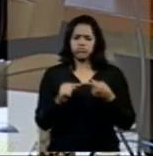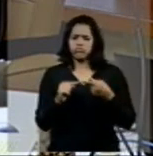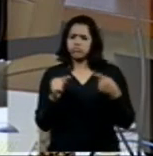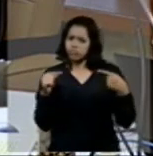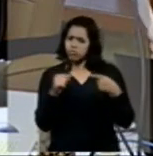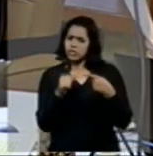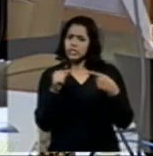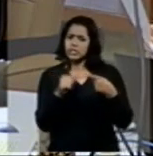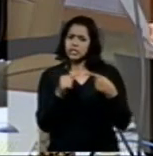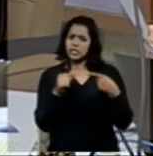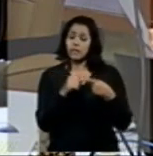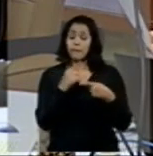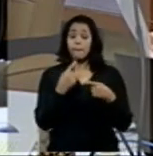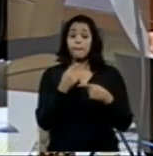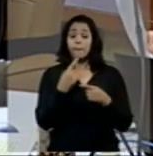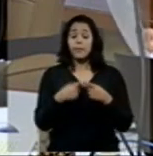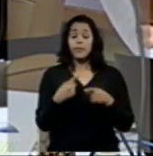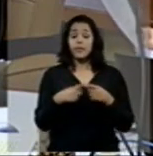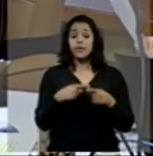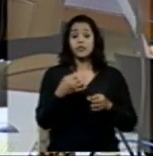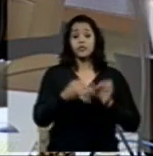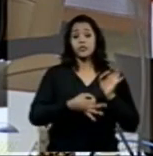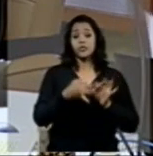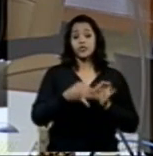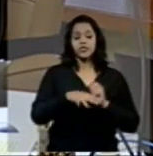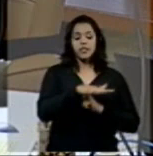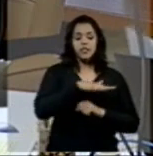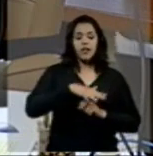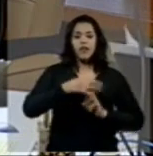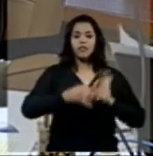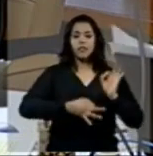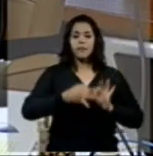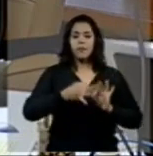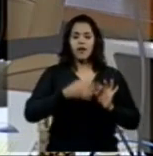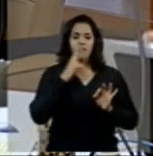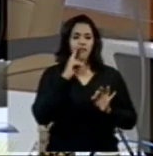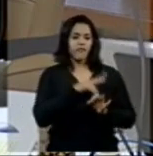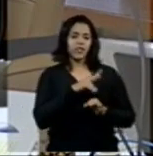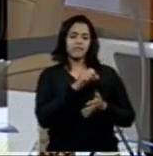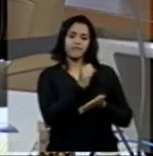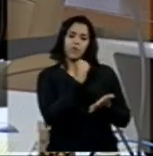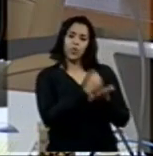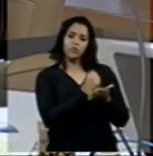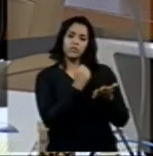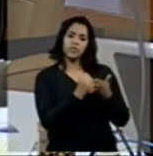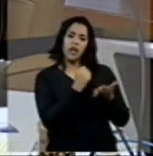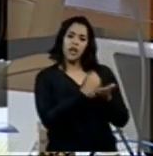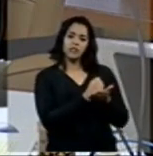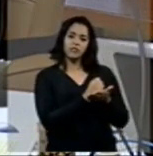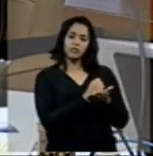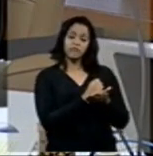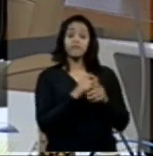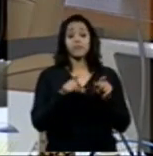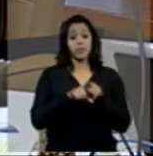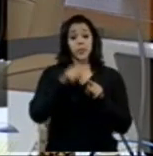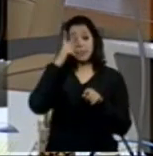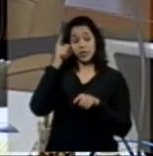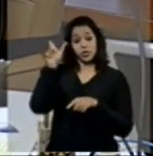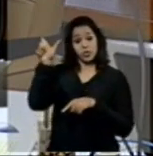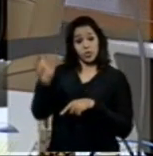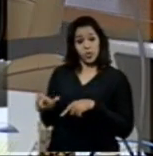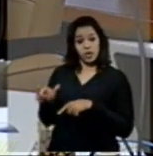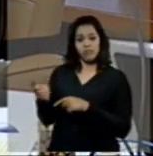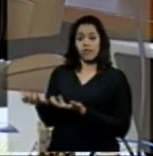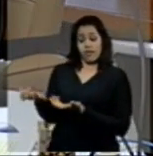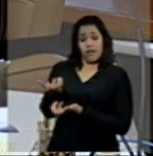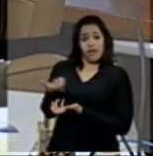justiça especializada promove a análise de um contrato entre tomador de serviço e o prestador que oferta a mão